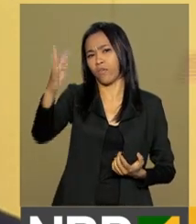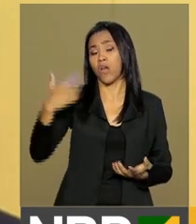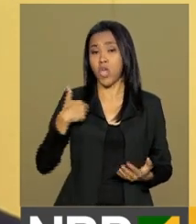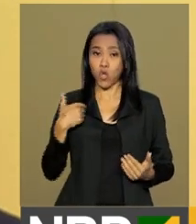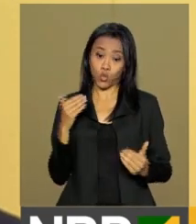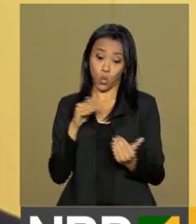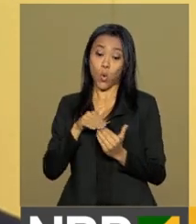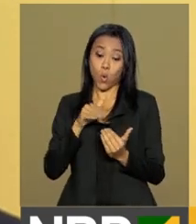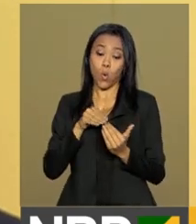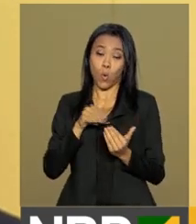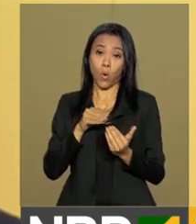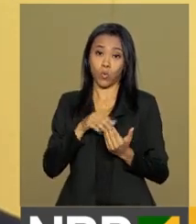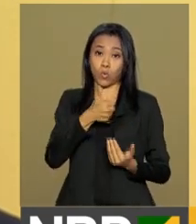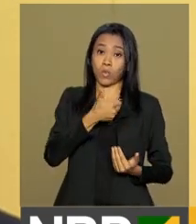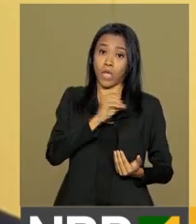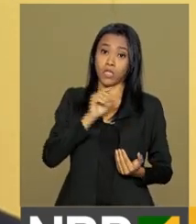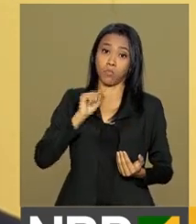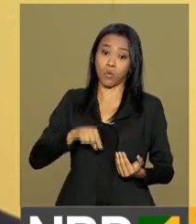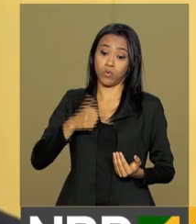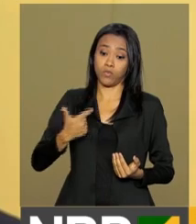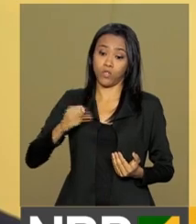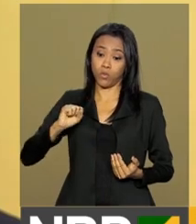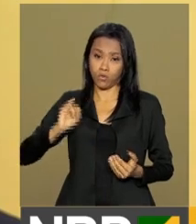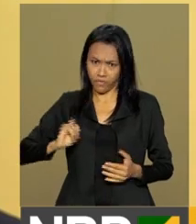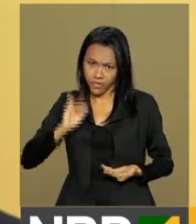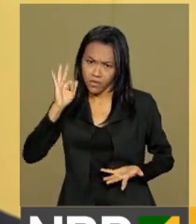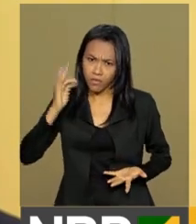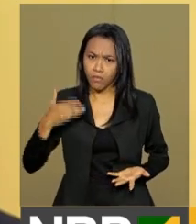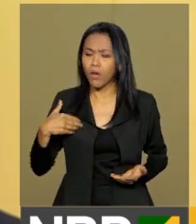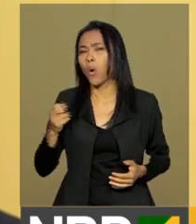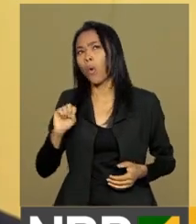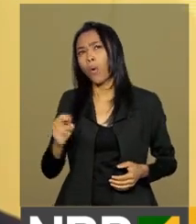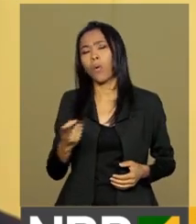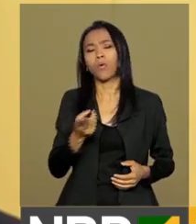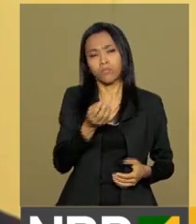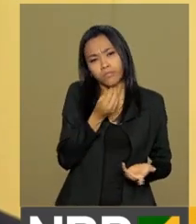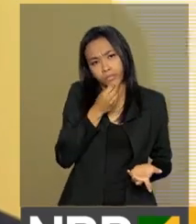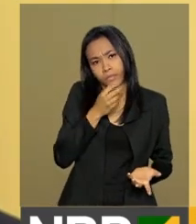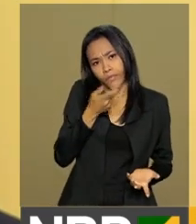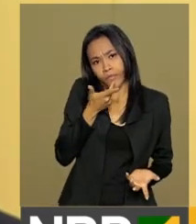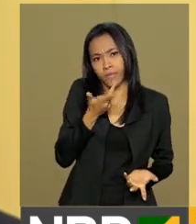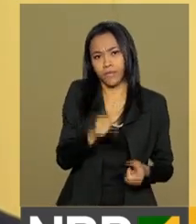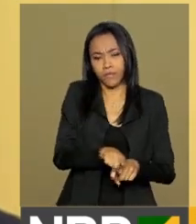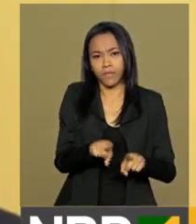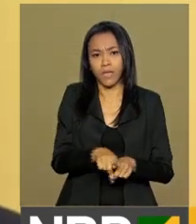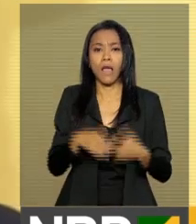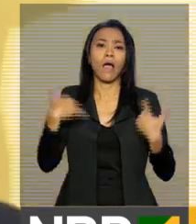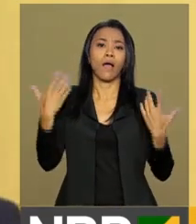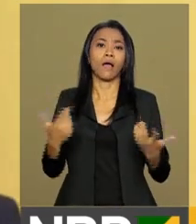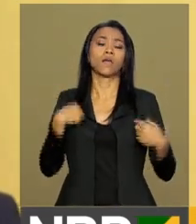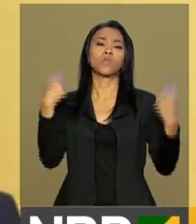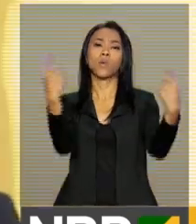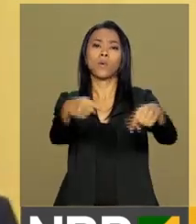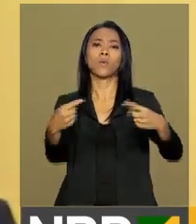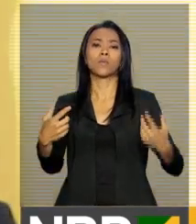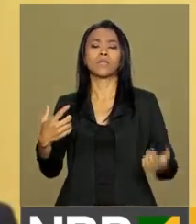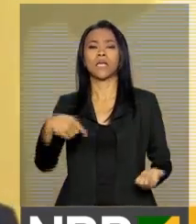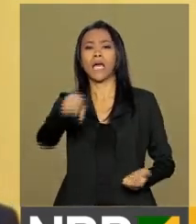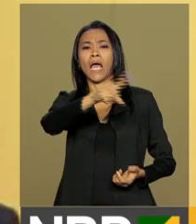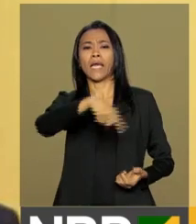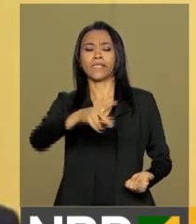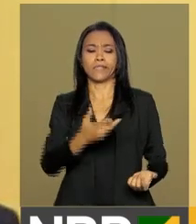favor é dos 10,28 da inflação. Ou então também haverá de dizer, eu sou contra esses